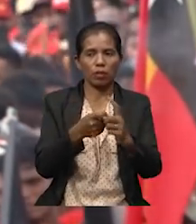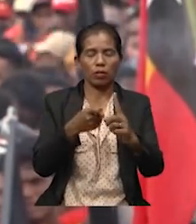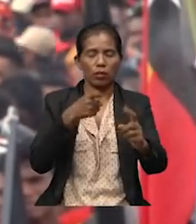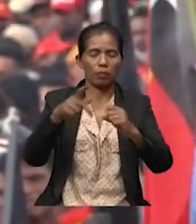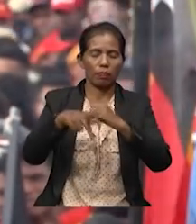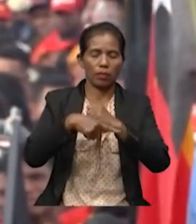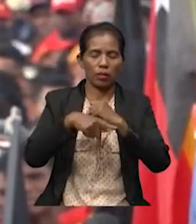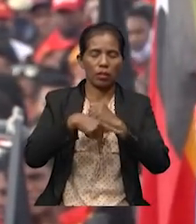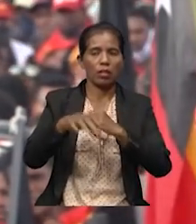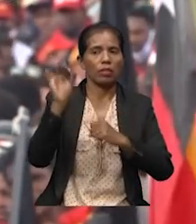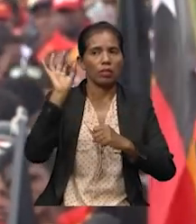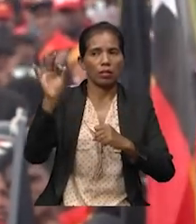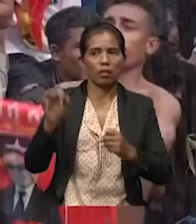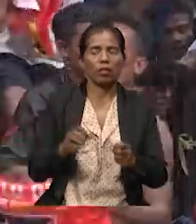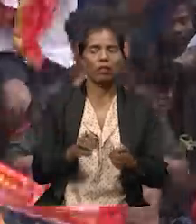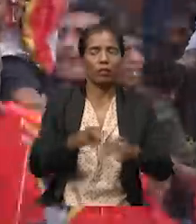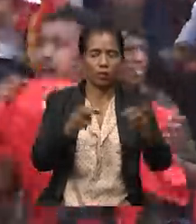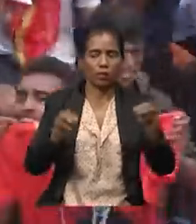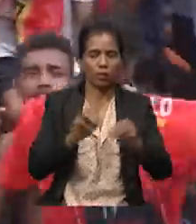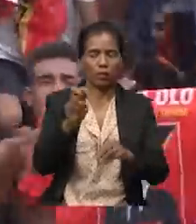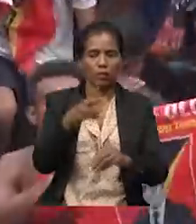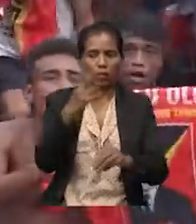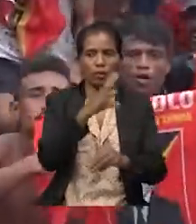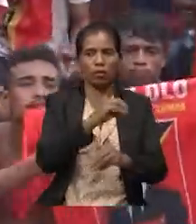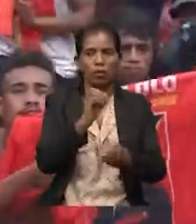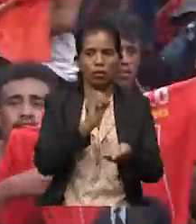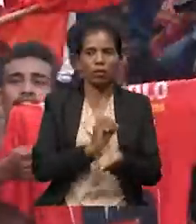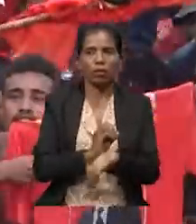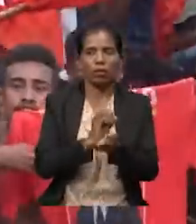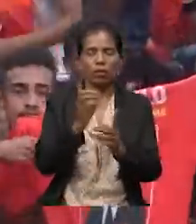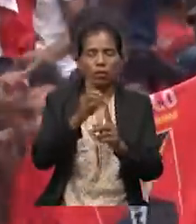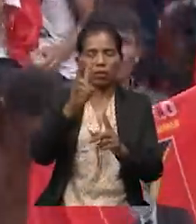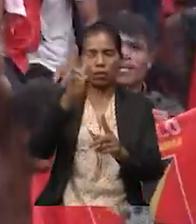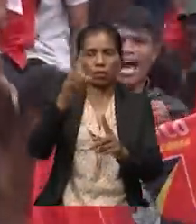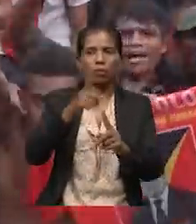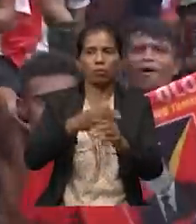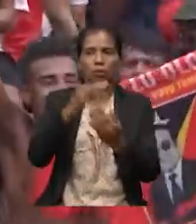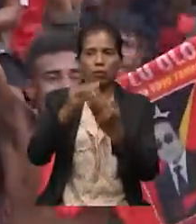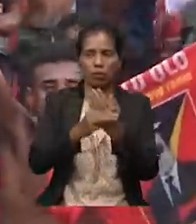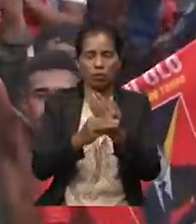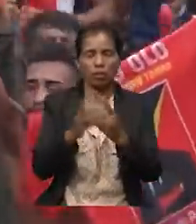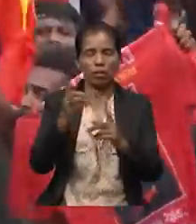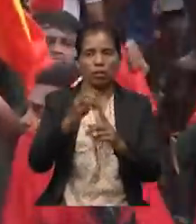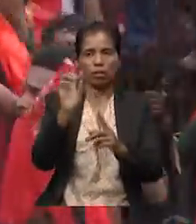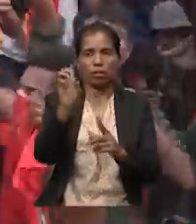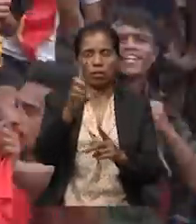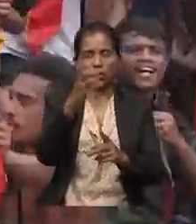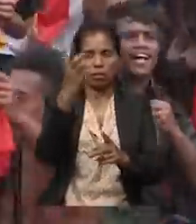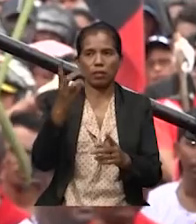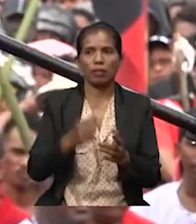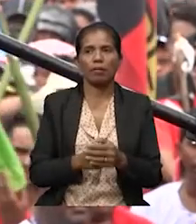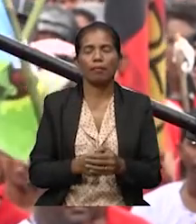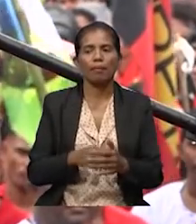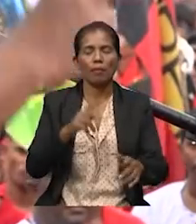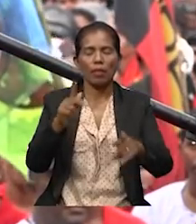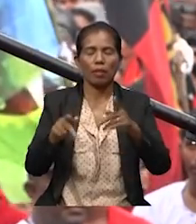Fretilin, ali município San Luresing Rua, Noraiwa, hahui a lorong rua Fulang Marsu, to lorong San Luresing NEN. Militante no apoiante